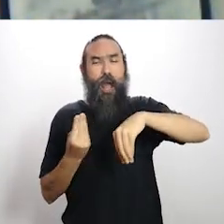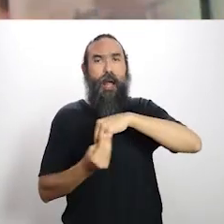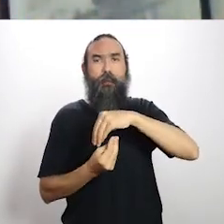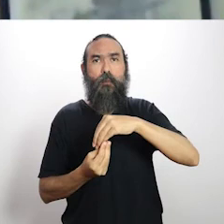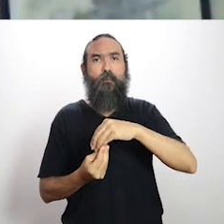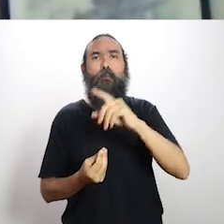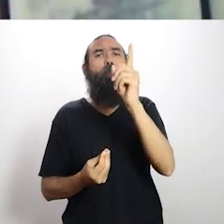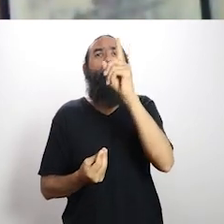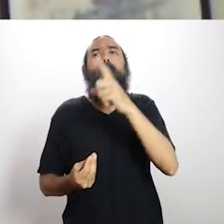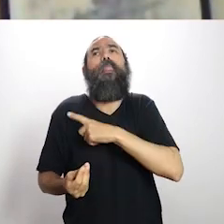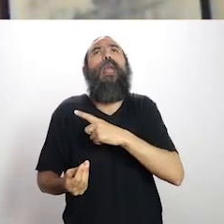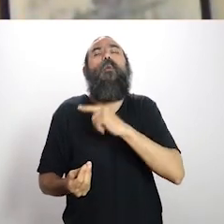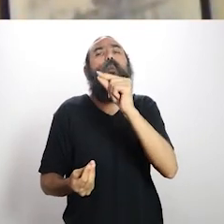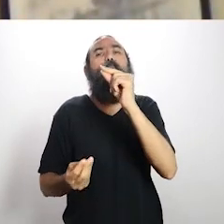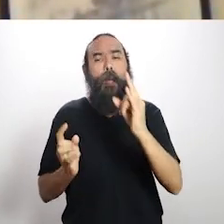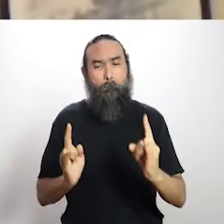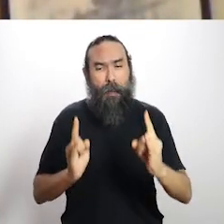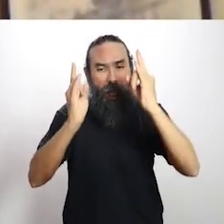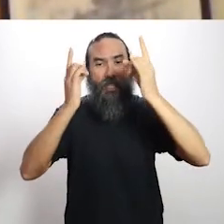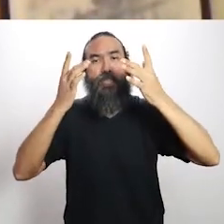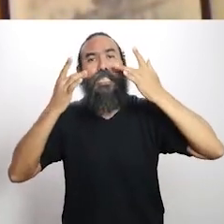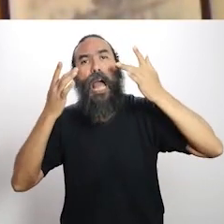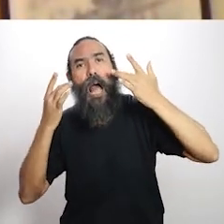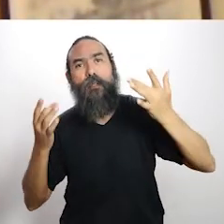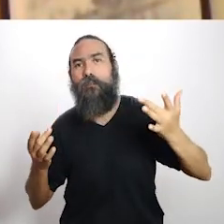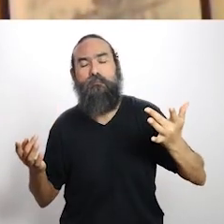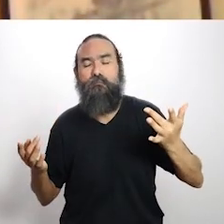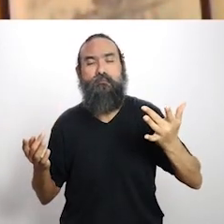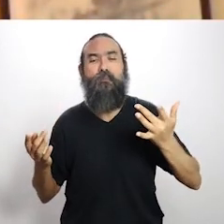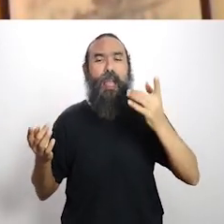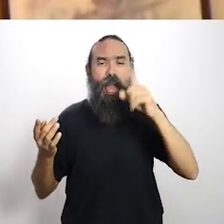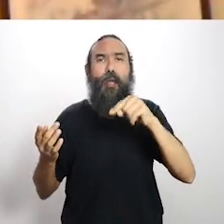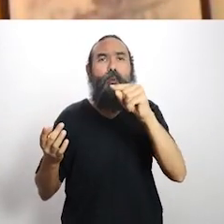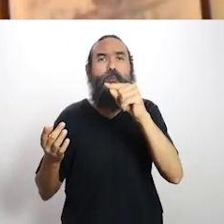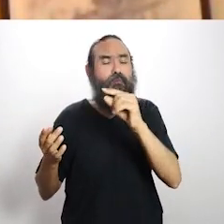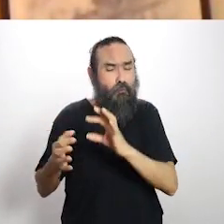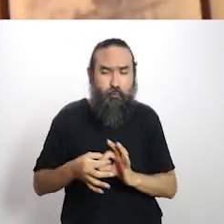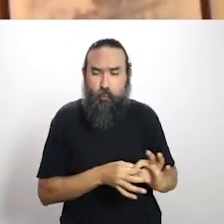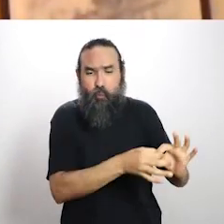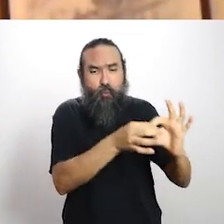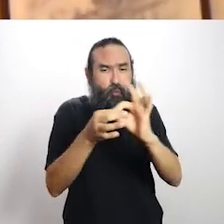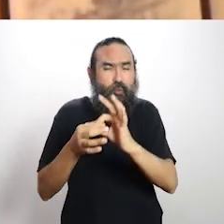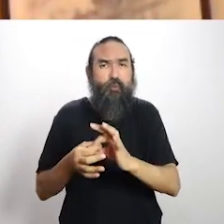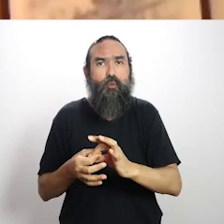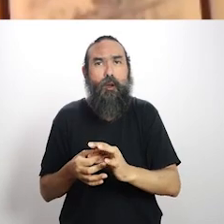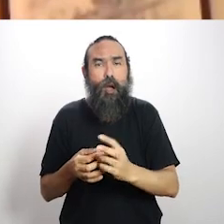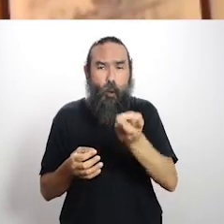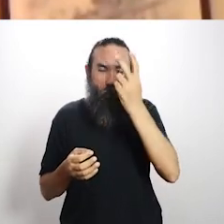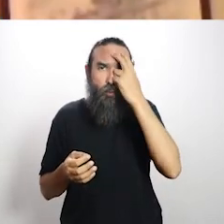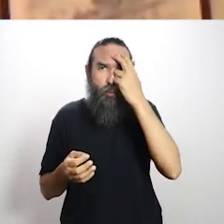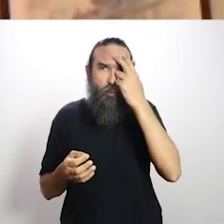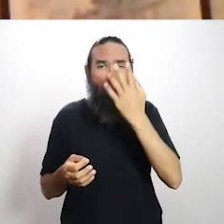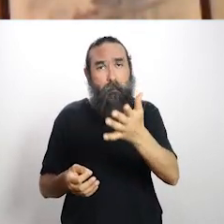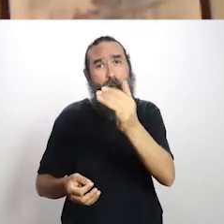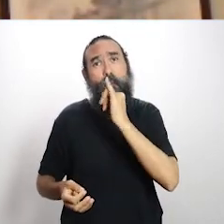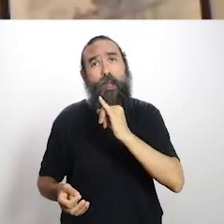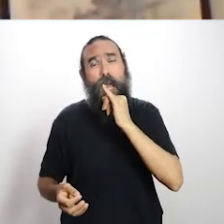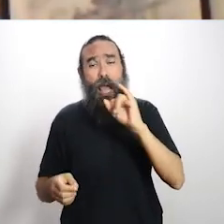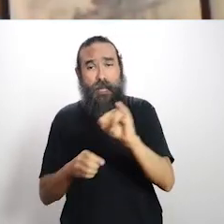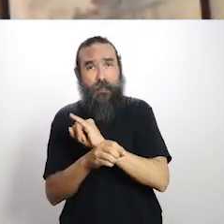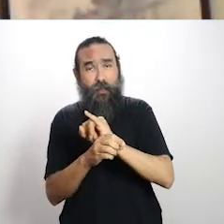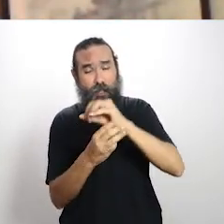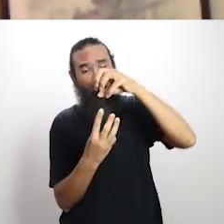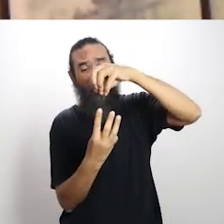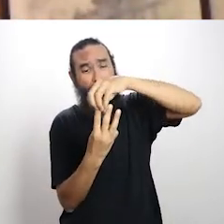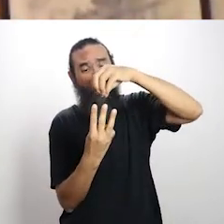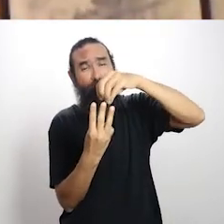desde que ela demonstra que tem atividade regular teve atividade regular nos últimos dois anos ela pode ter se reunido à